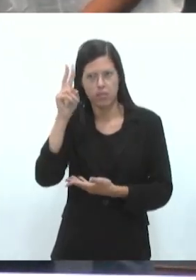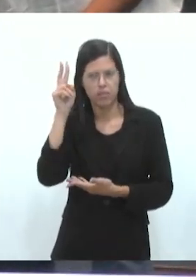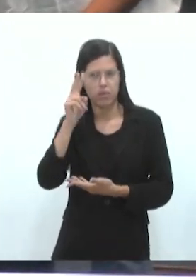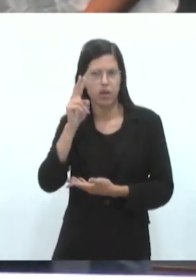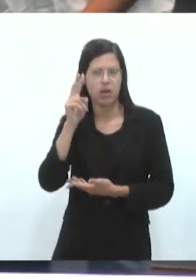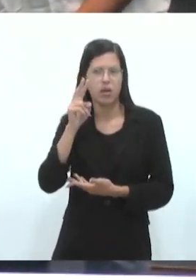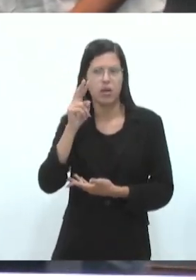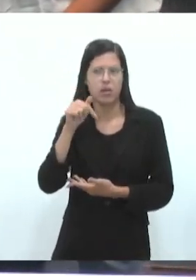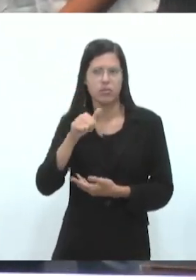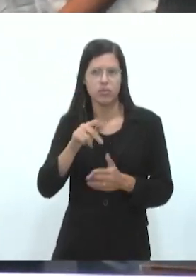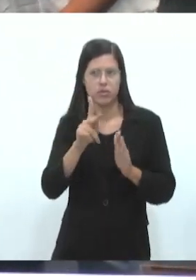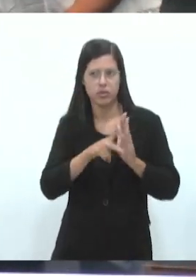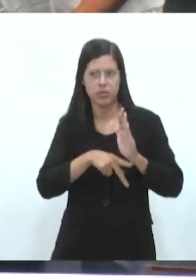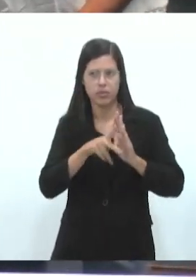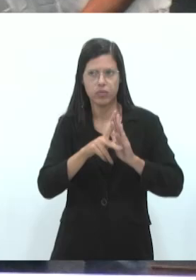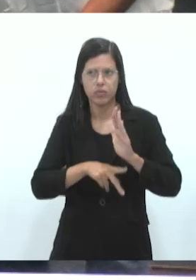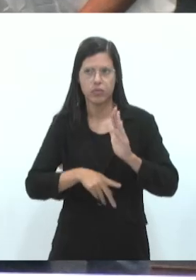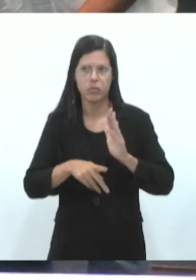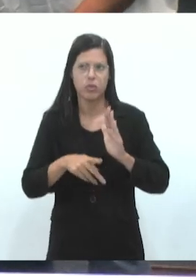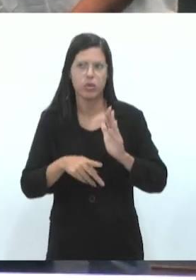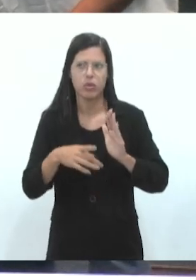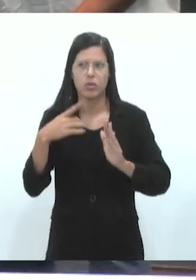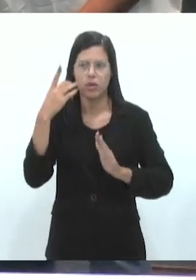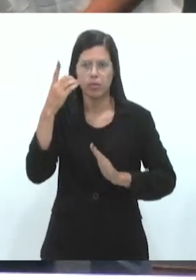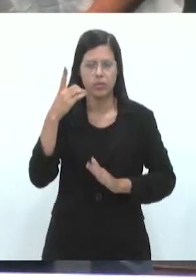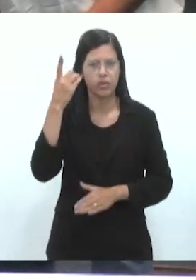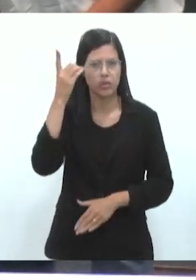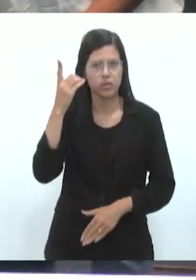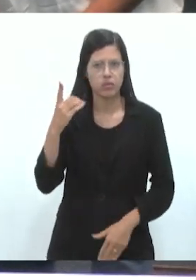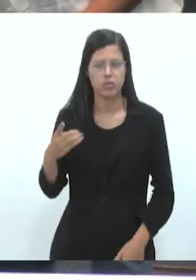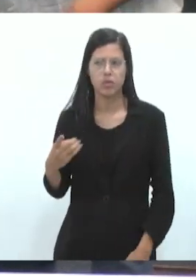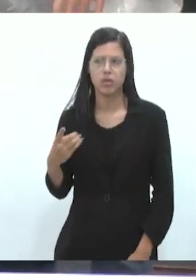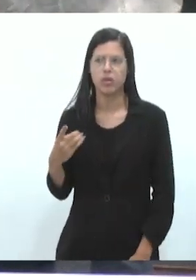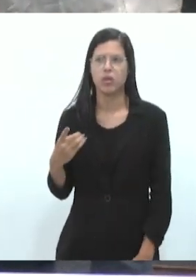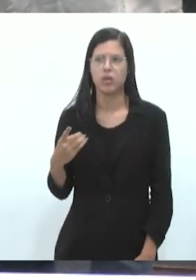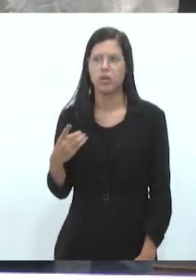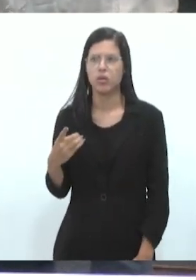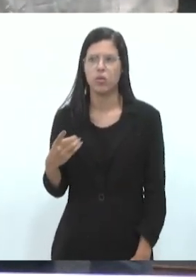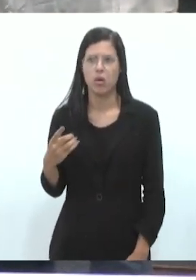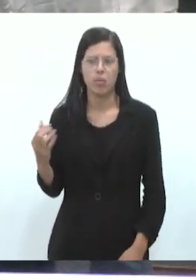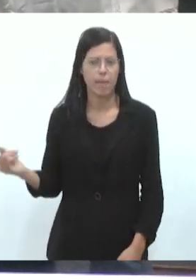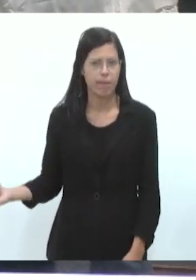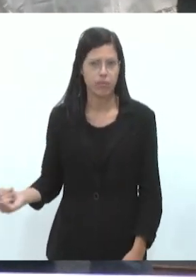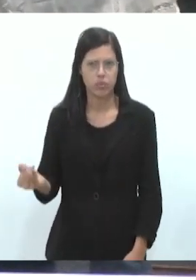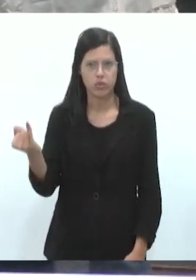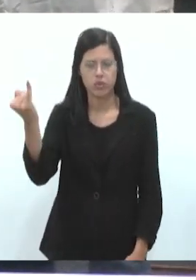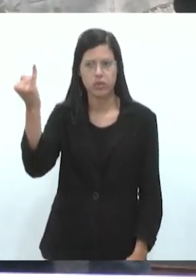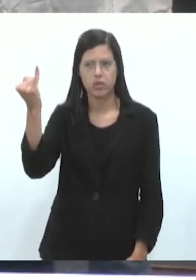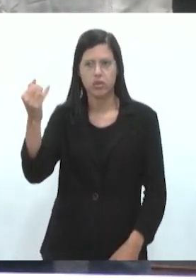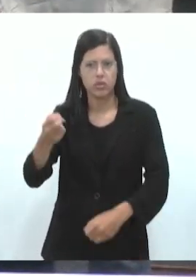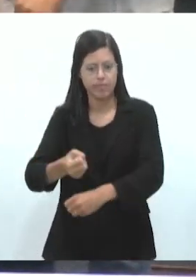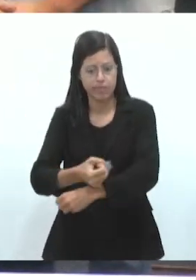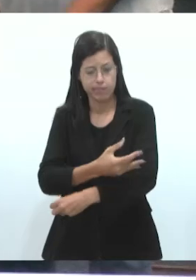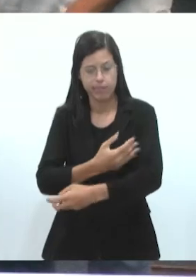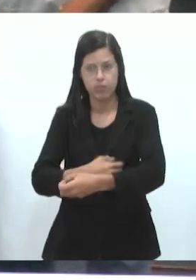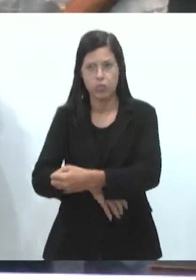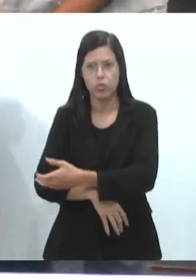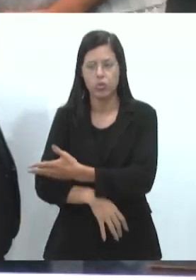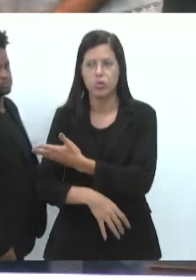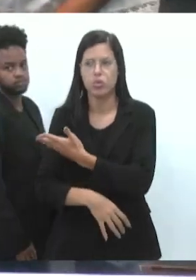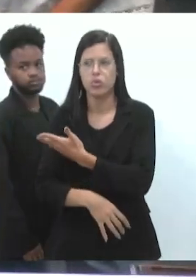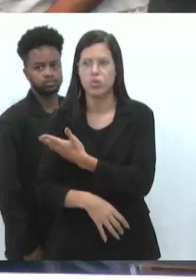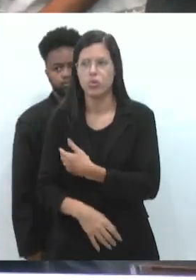esse projeto da deputada Dani Monteiro, é muito significativa, tanto é que emocionou, apesar